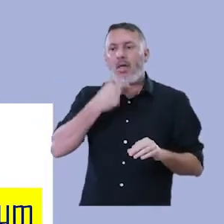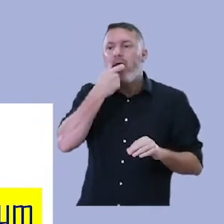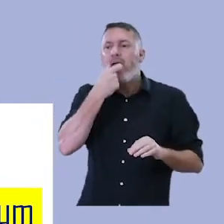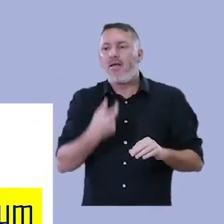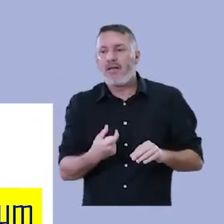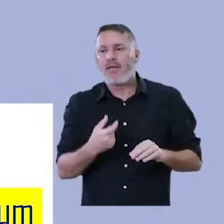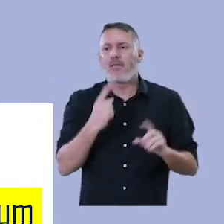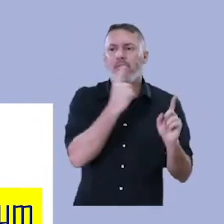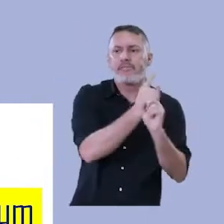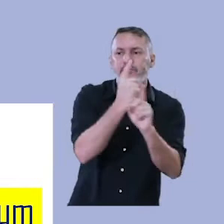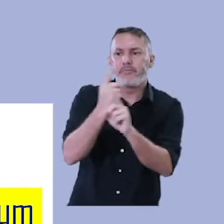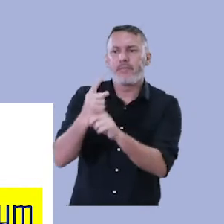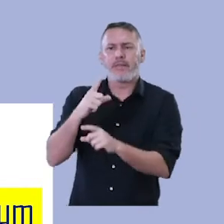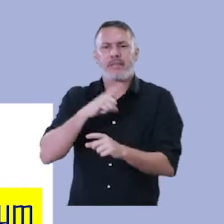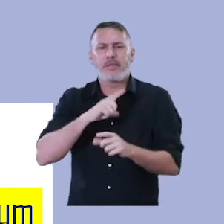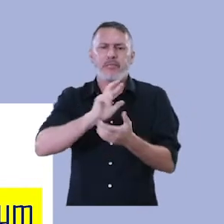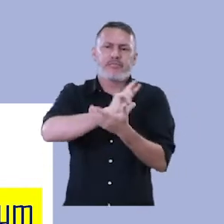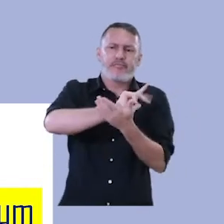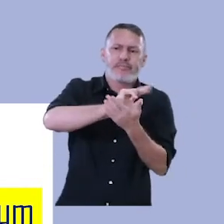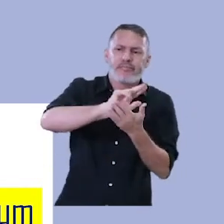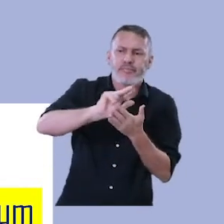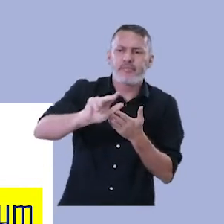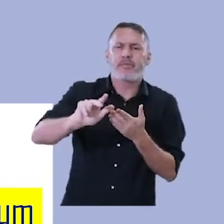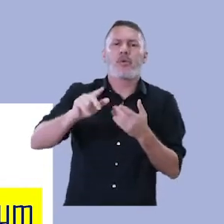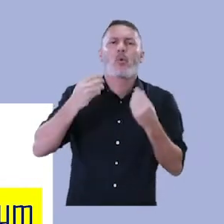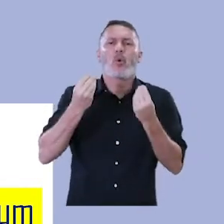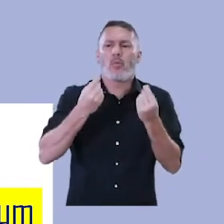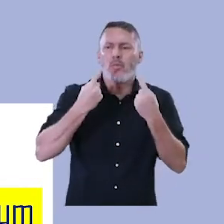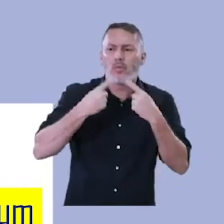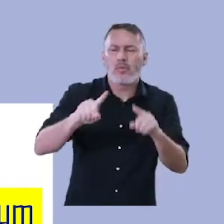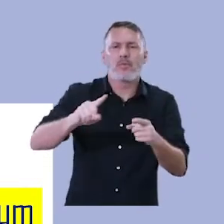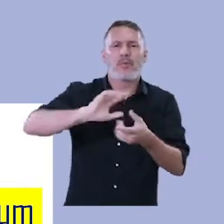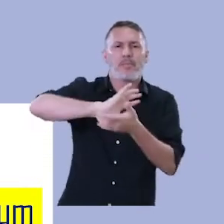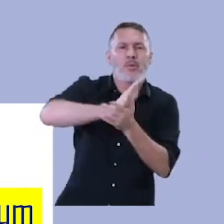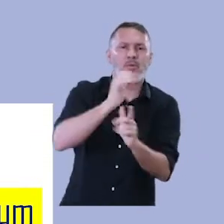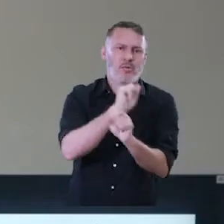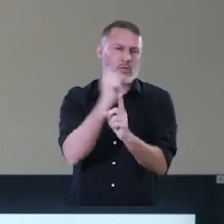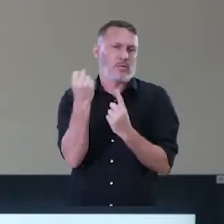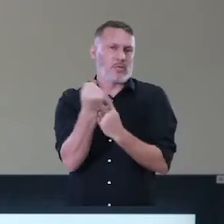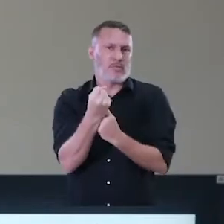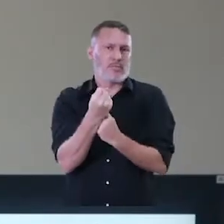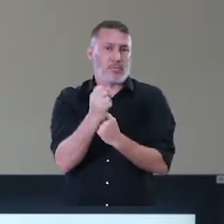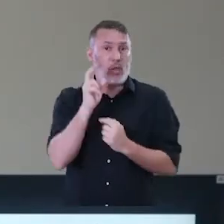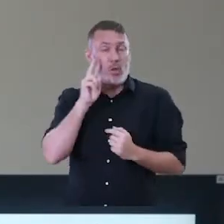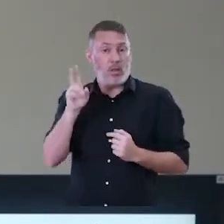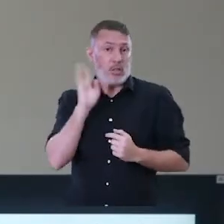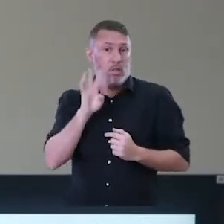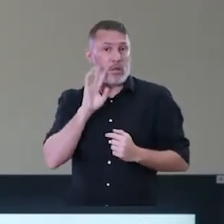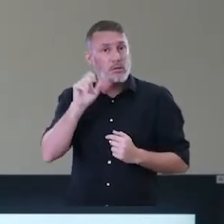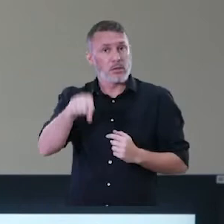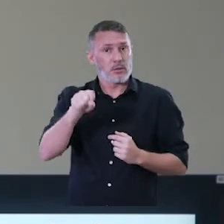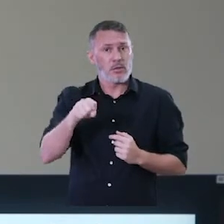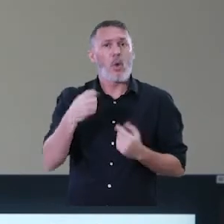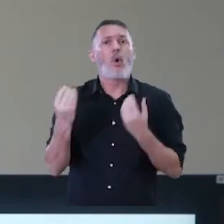combate às diversas formas de discriminação existentes na sociedade. Olha que legal. Então ela utilizou sim